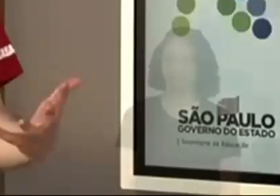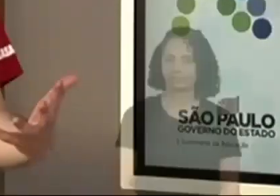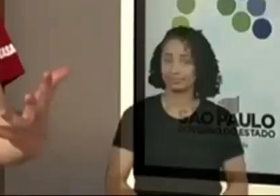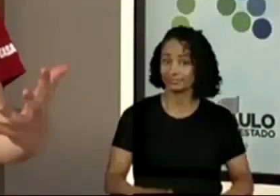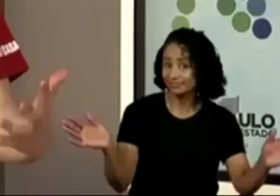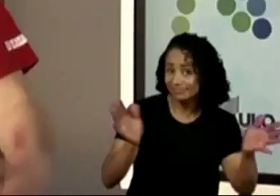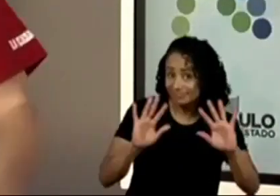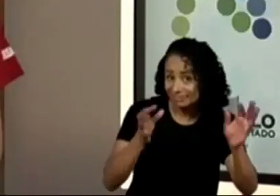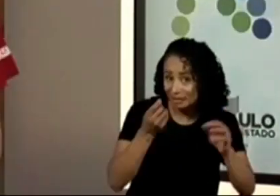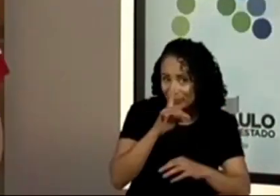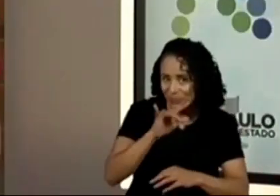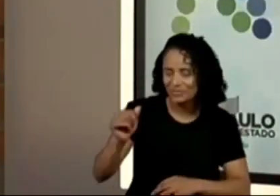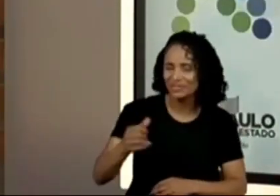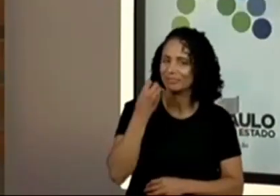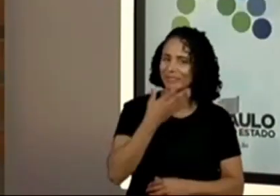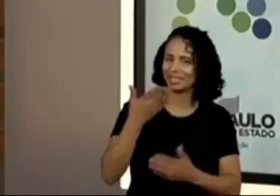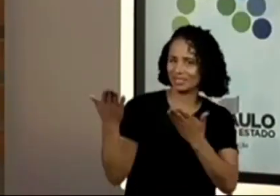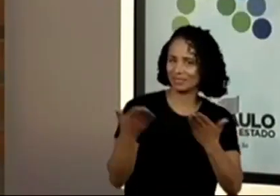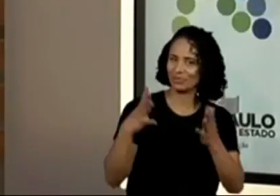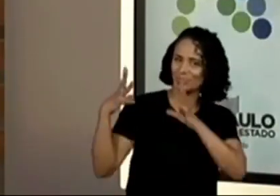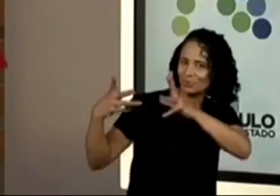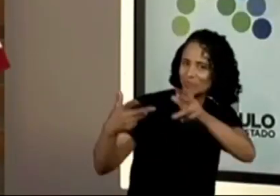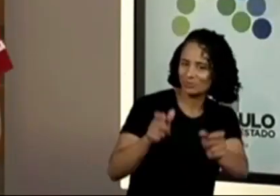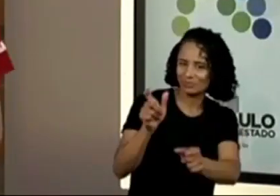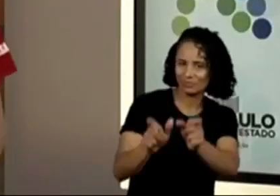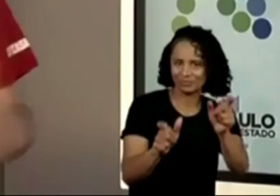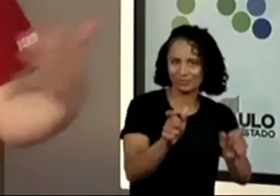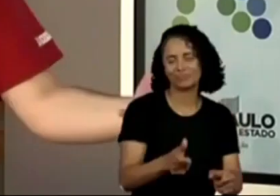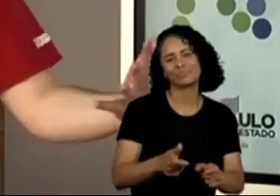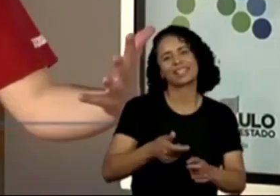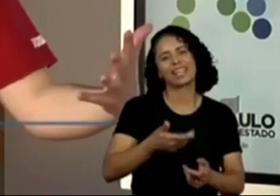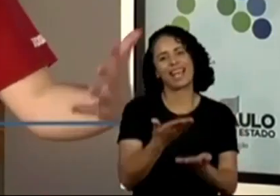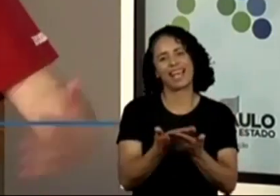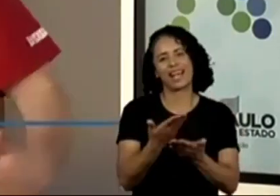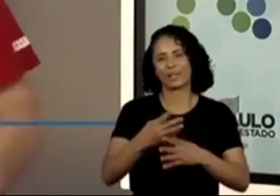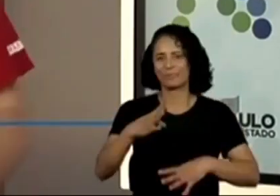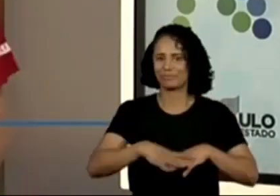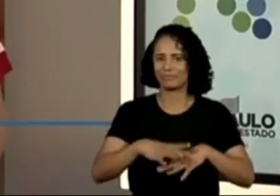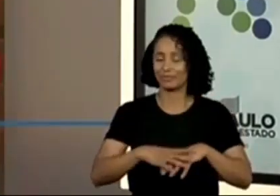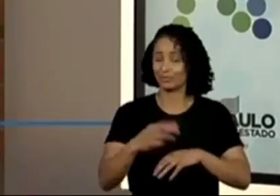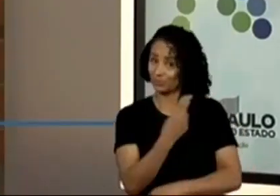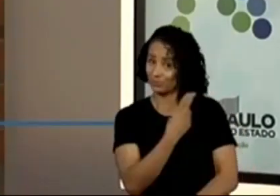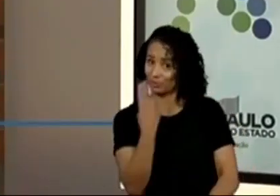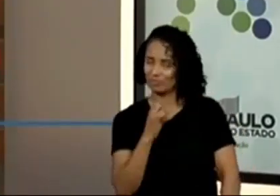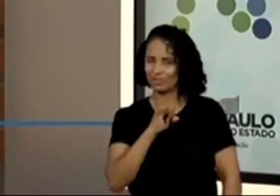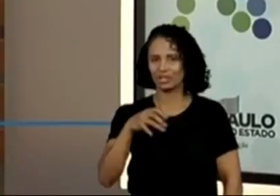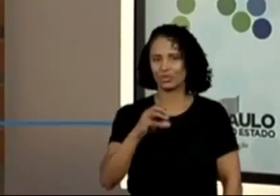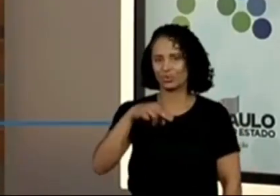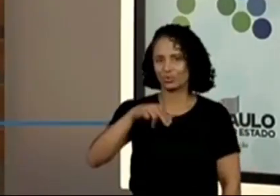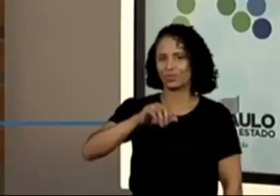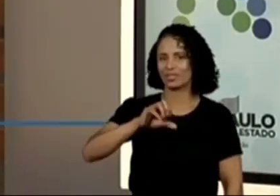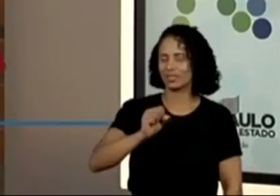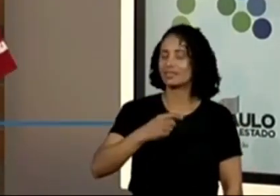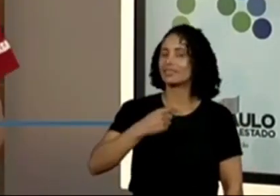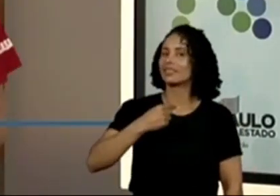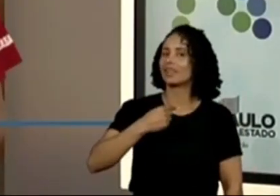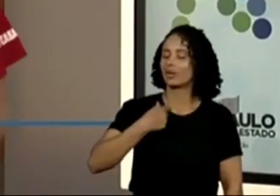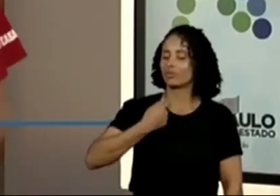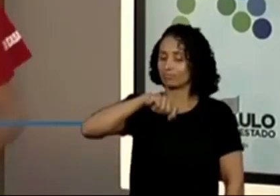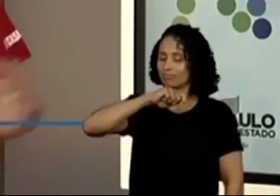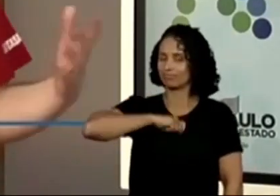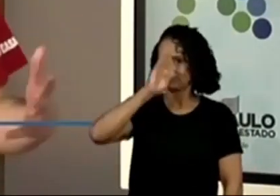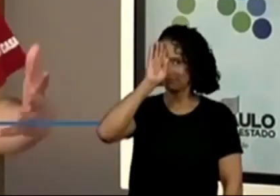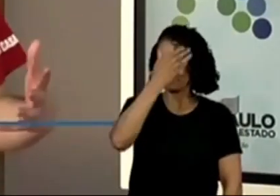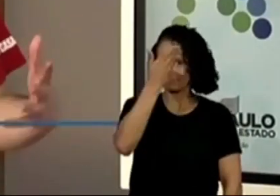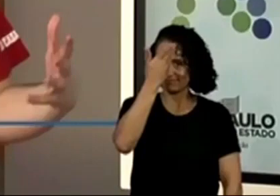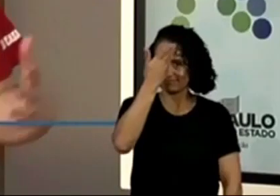Olá, bom dia! Sejam todos bem-vindos para mais uma aula de matemática. Meu nome é Jonas, vou ser o professor de vocês aqui hoje. Hoje nós vamos